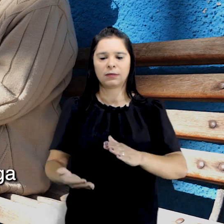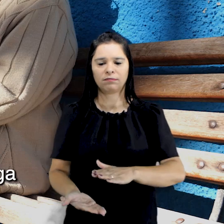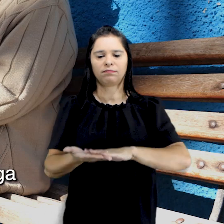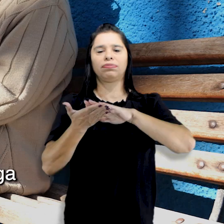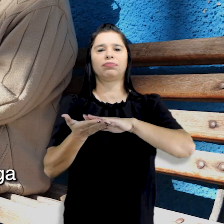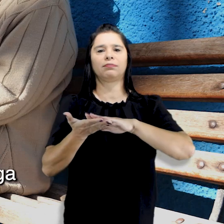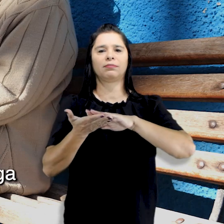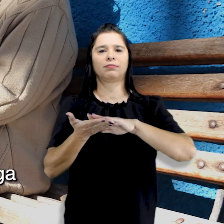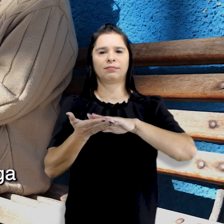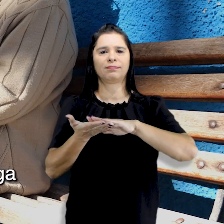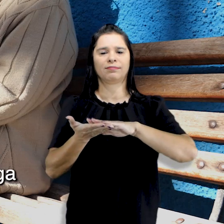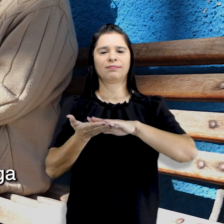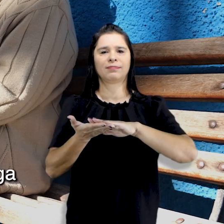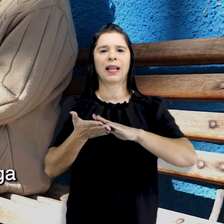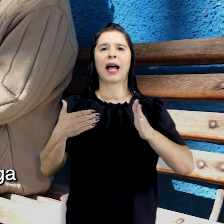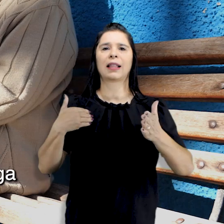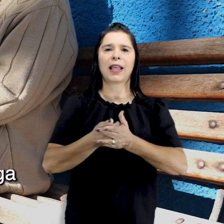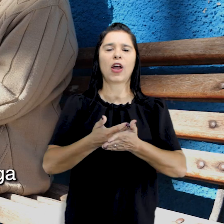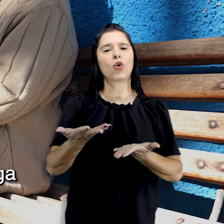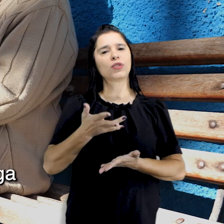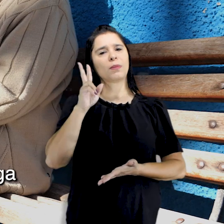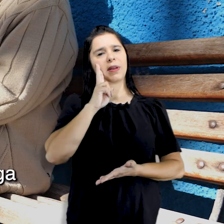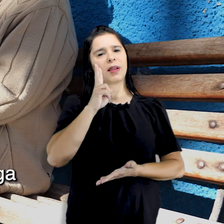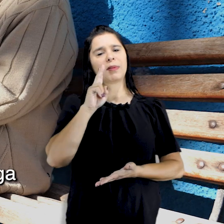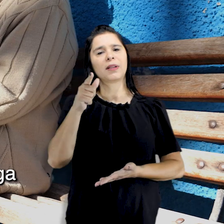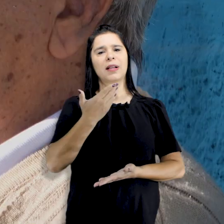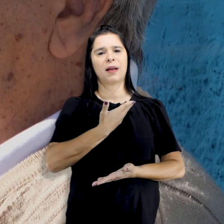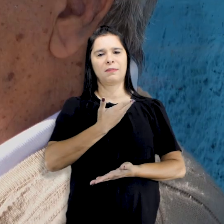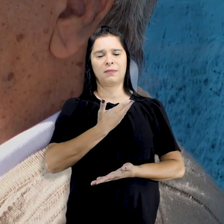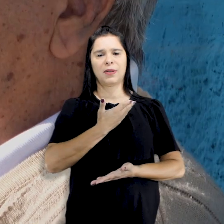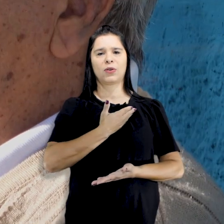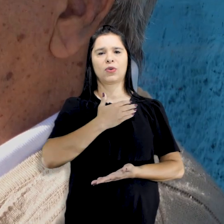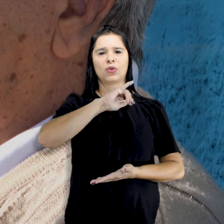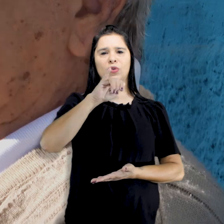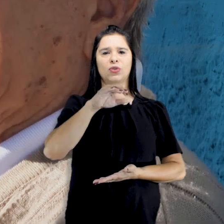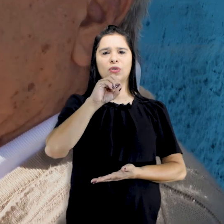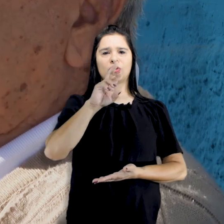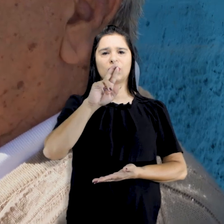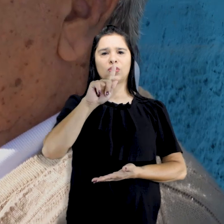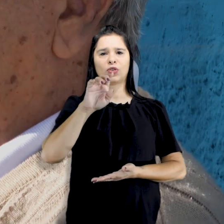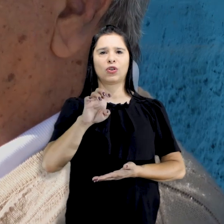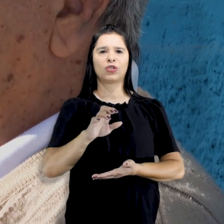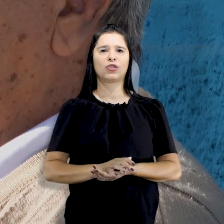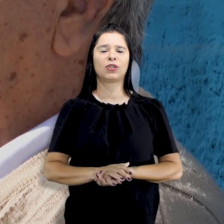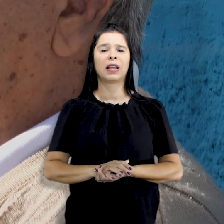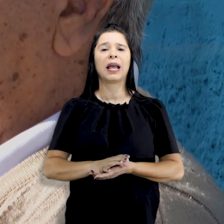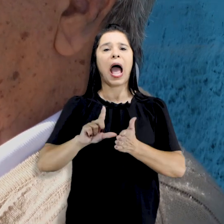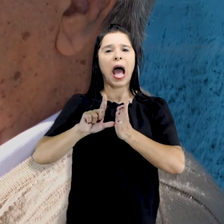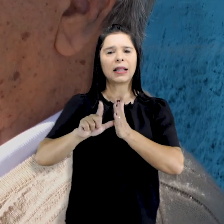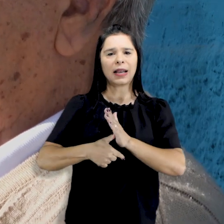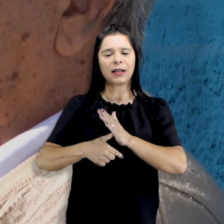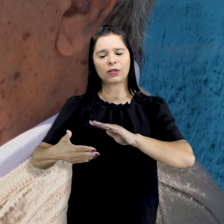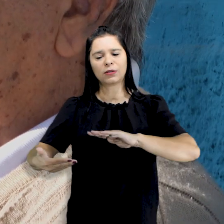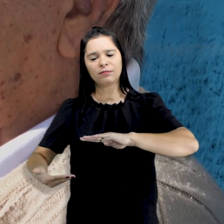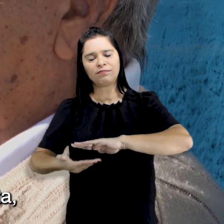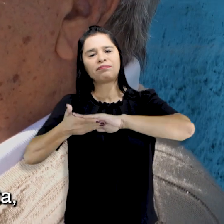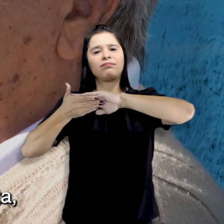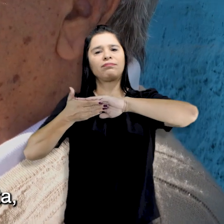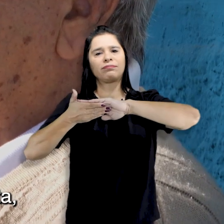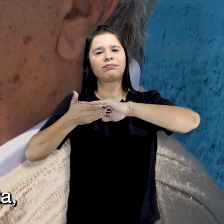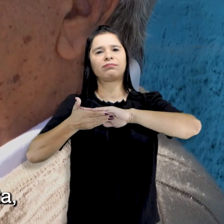E até hoje eu me lembro desse colega que chamava-se Jorge, ele atrasou calçar a